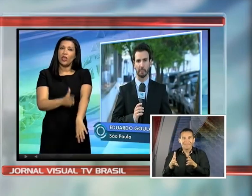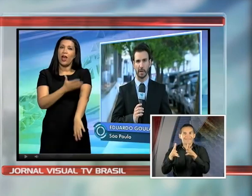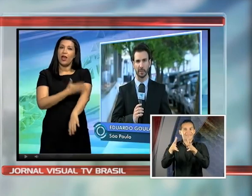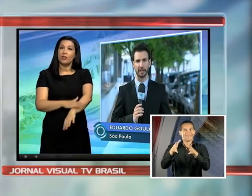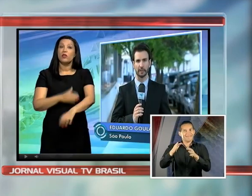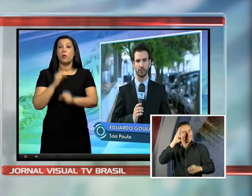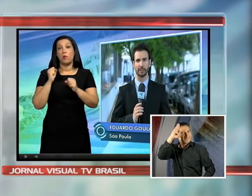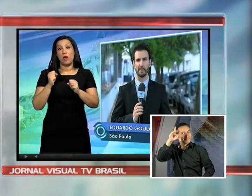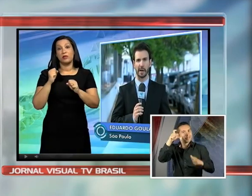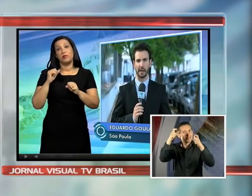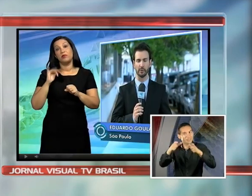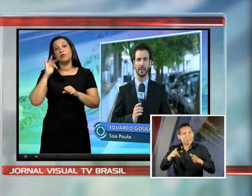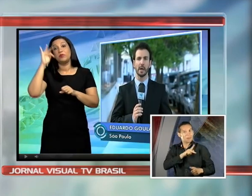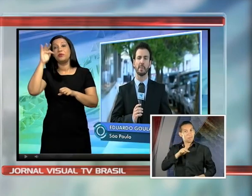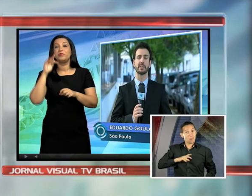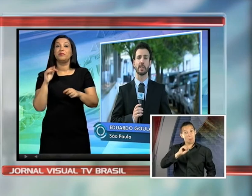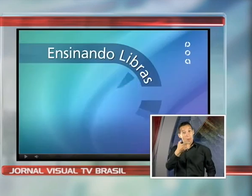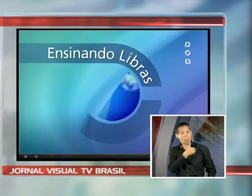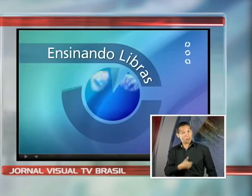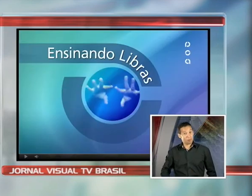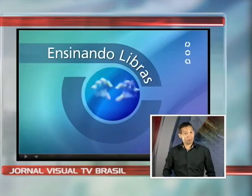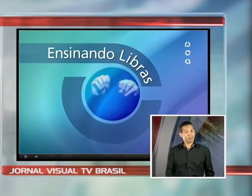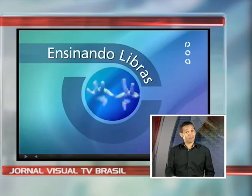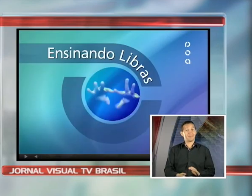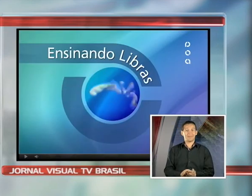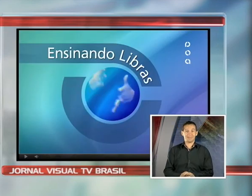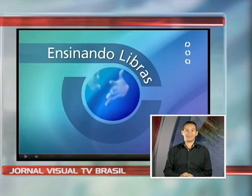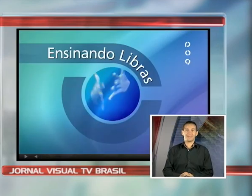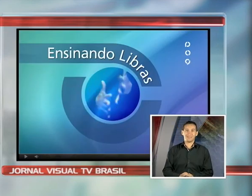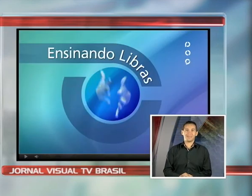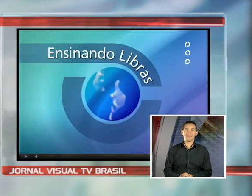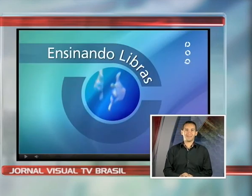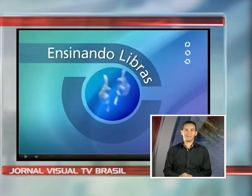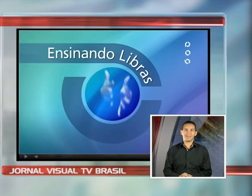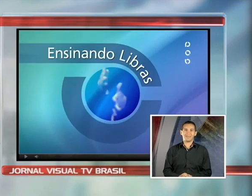canais públicos ou governamentais.